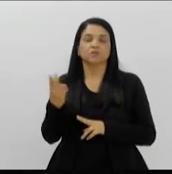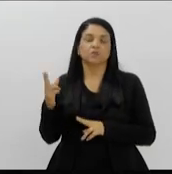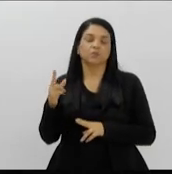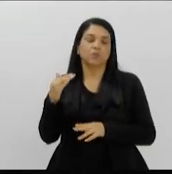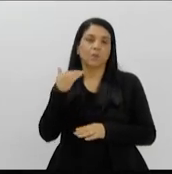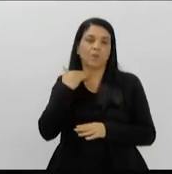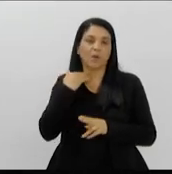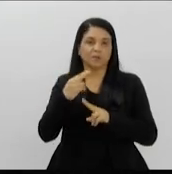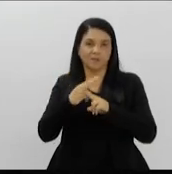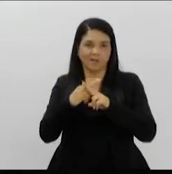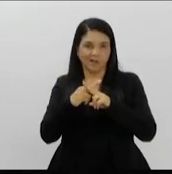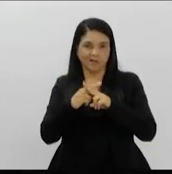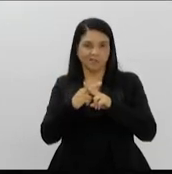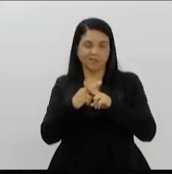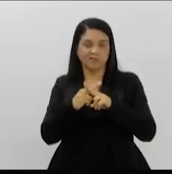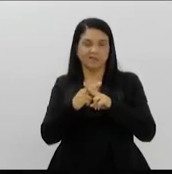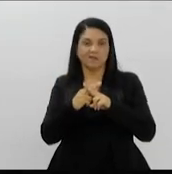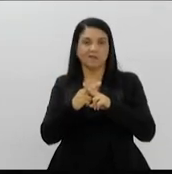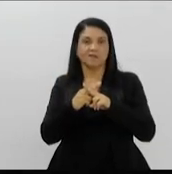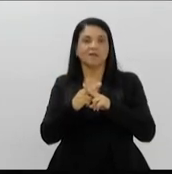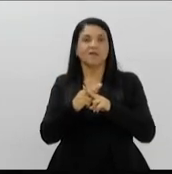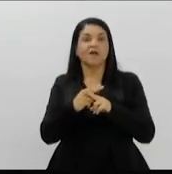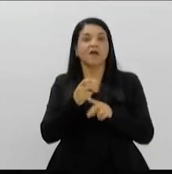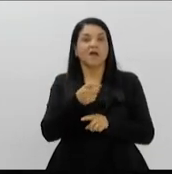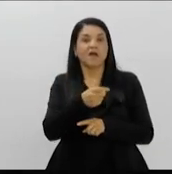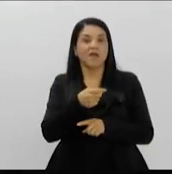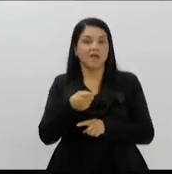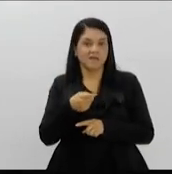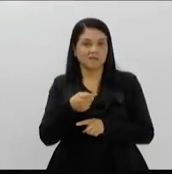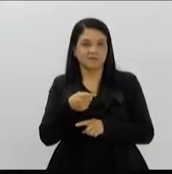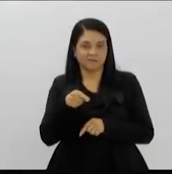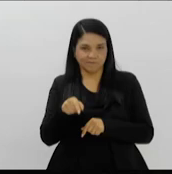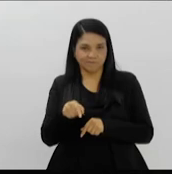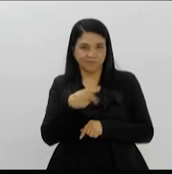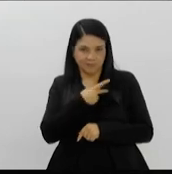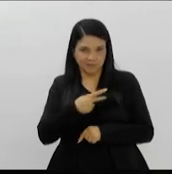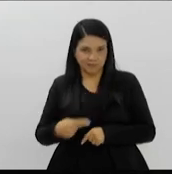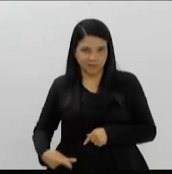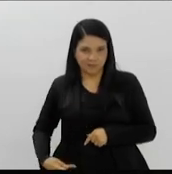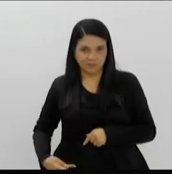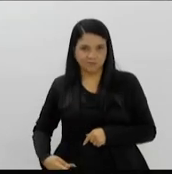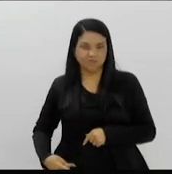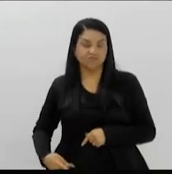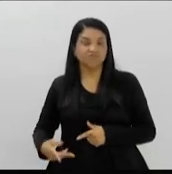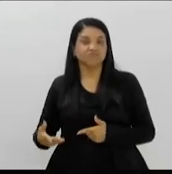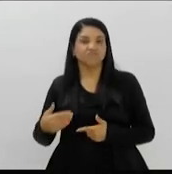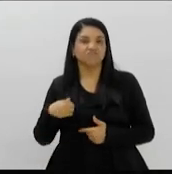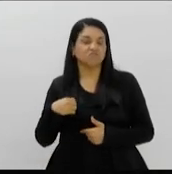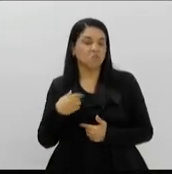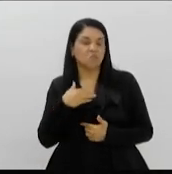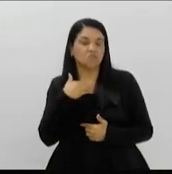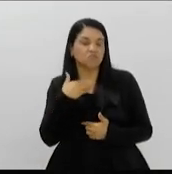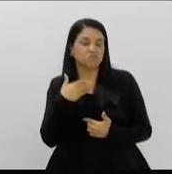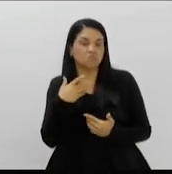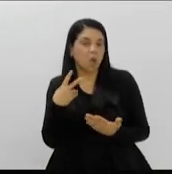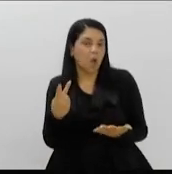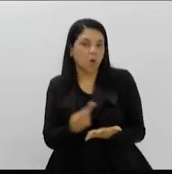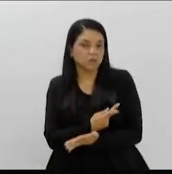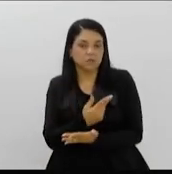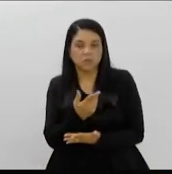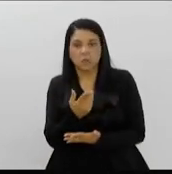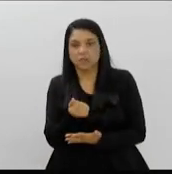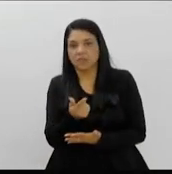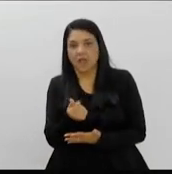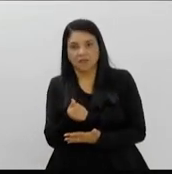Federal, onde o presidente ele assediou e não aconteceu nada. A